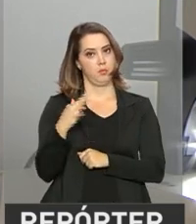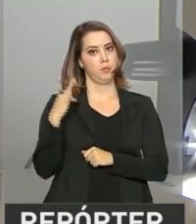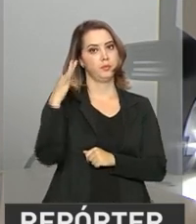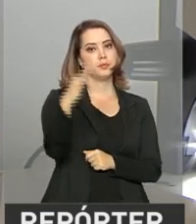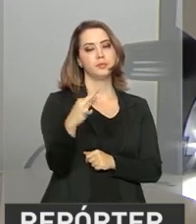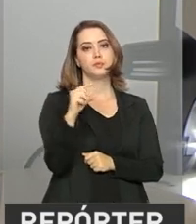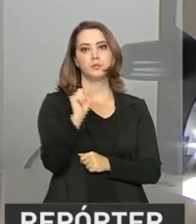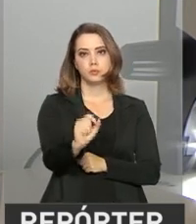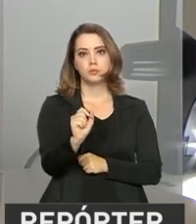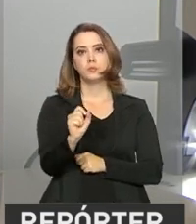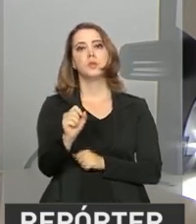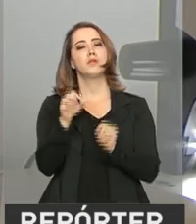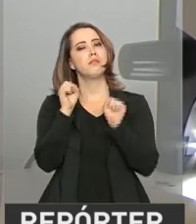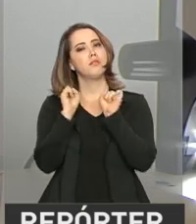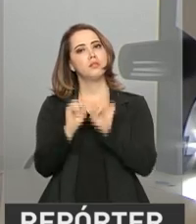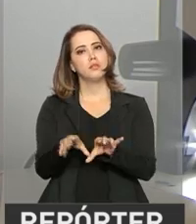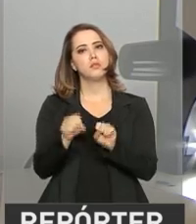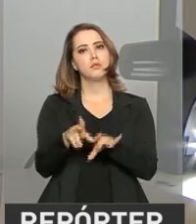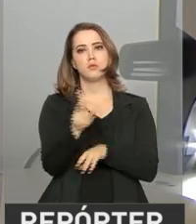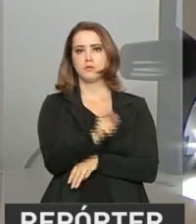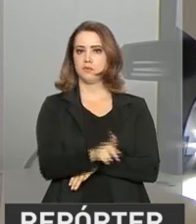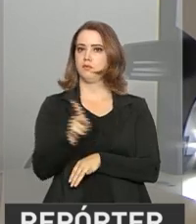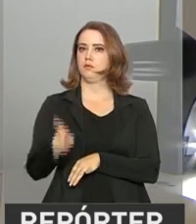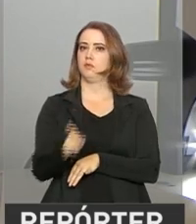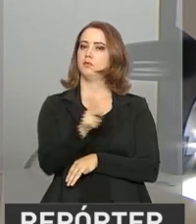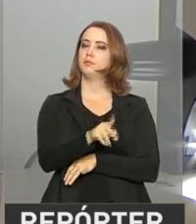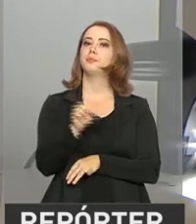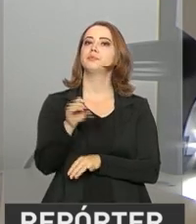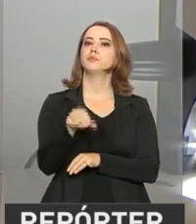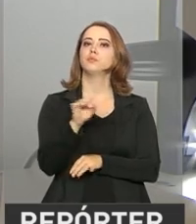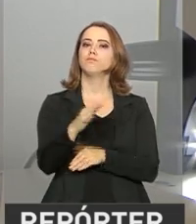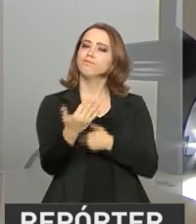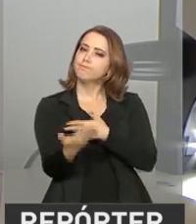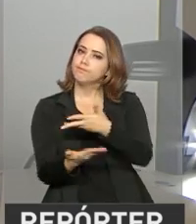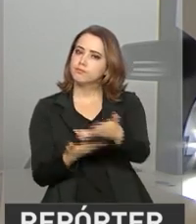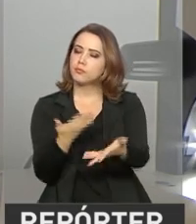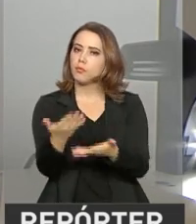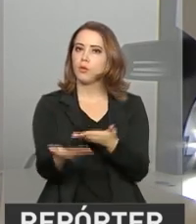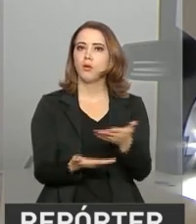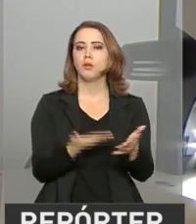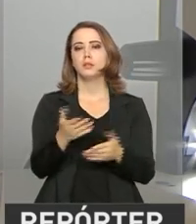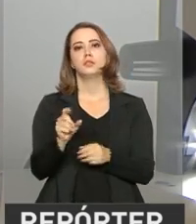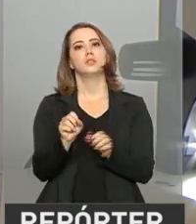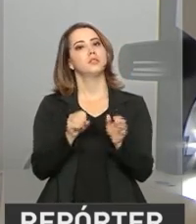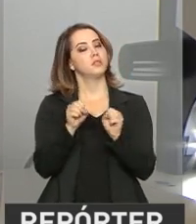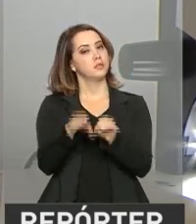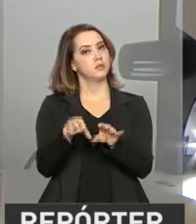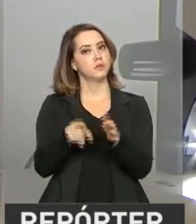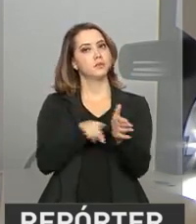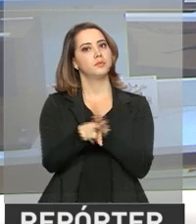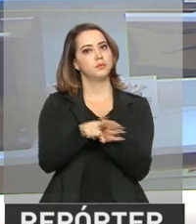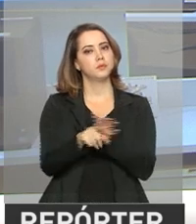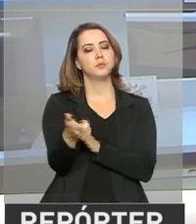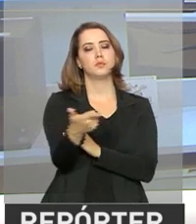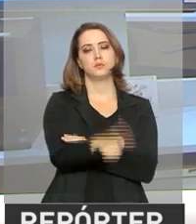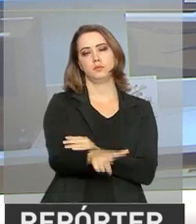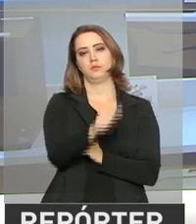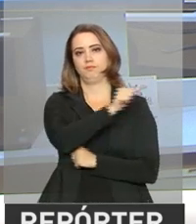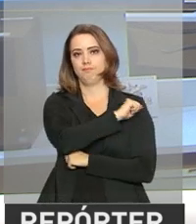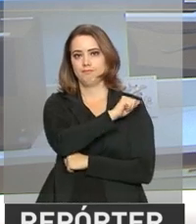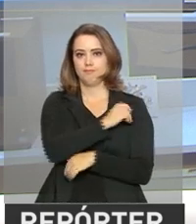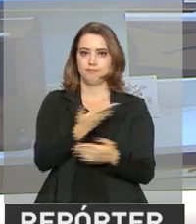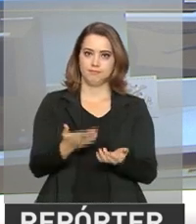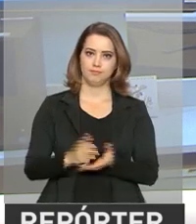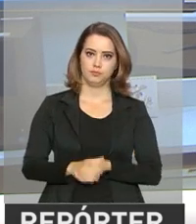eh lecionar na área né E passar conhecimento e ensinar a pesquisa a outros alunos